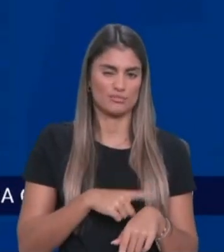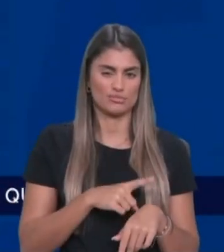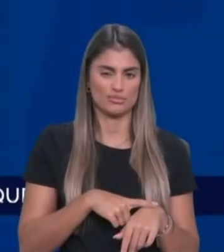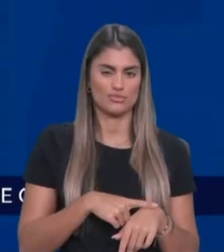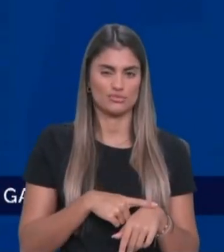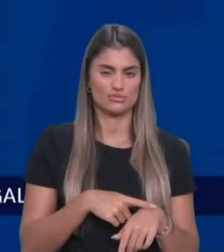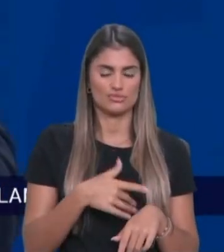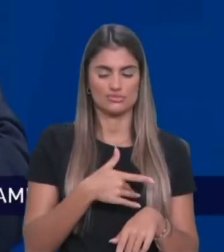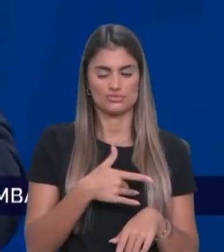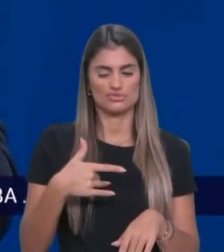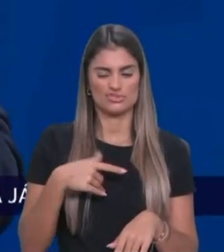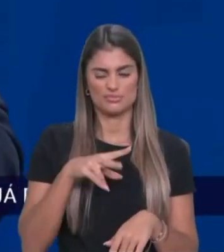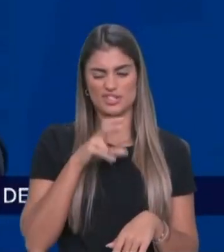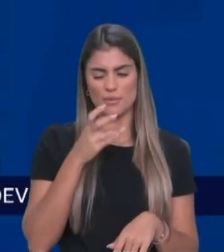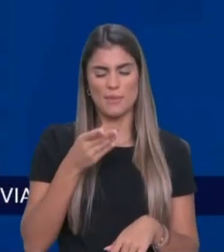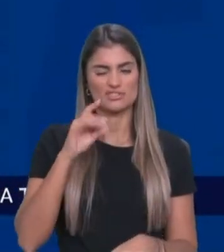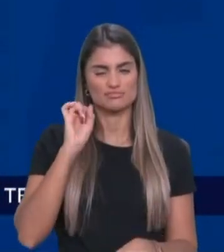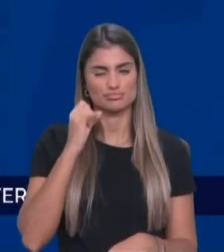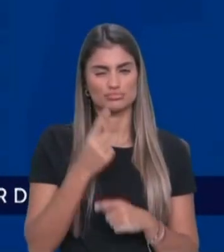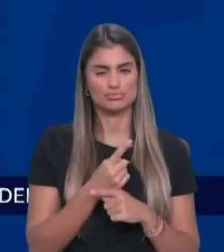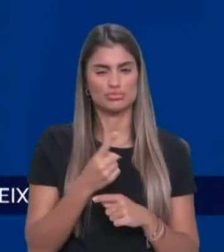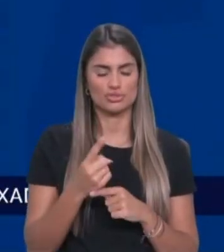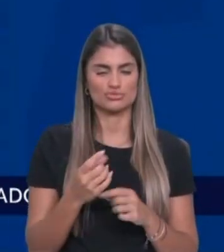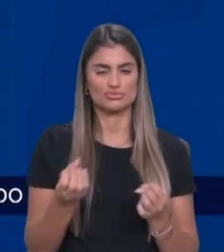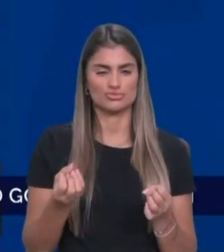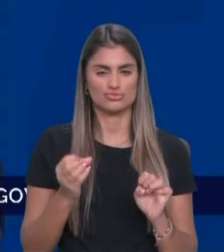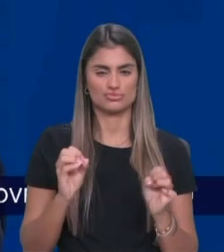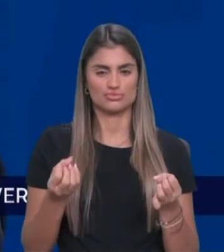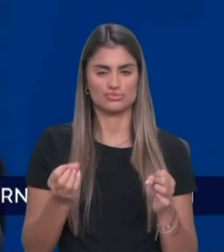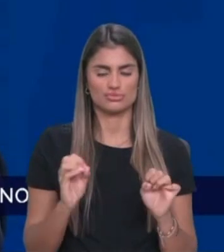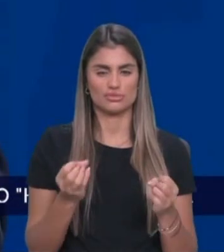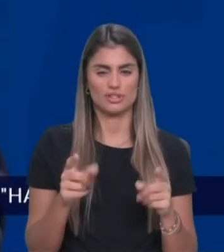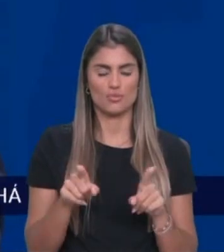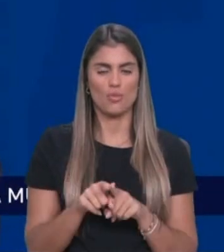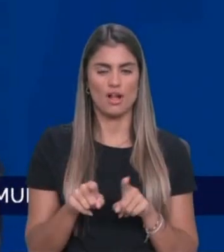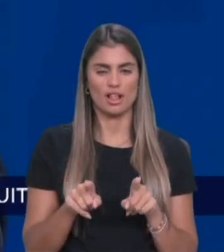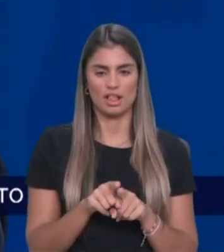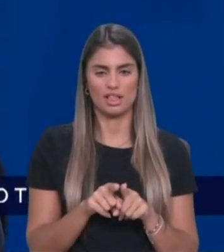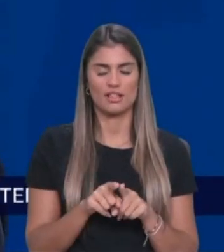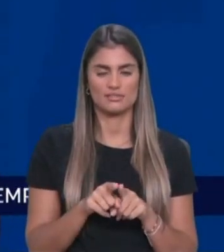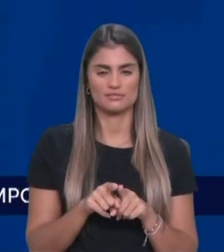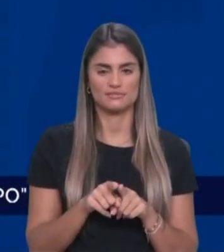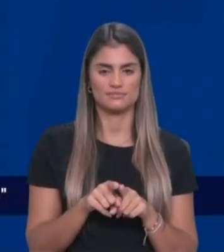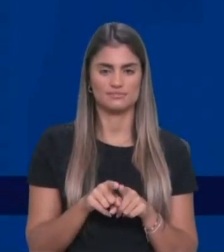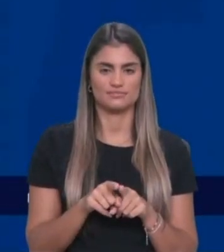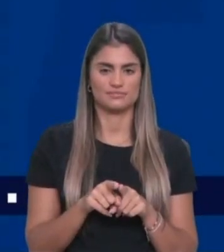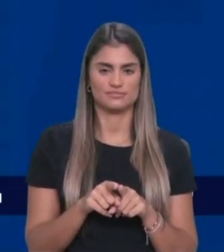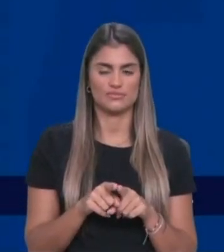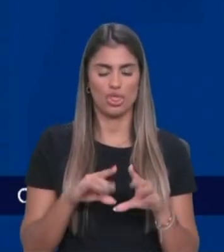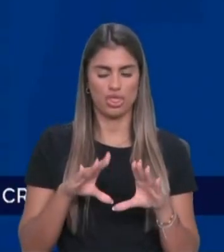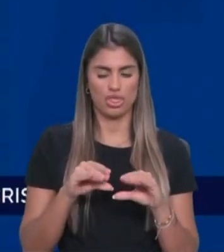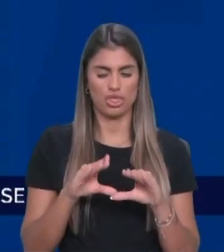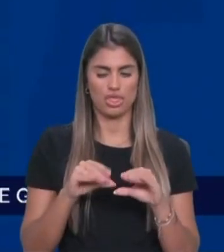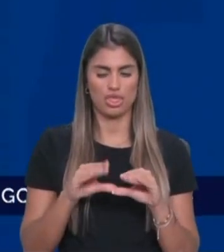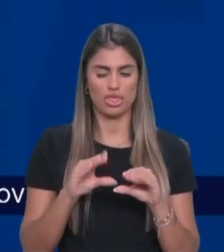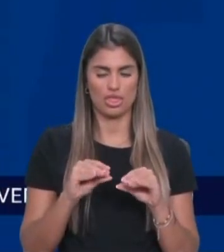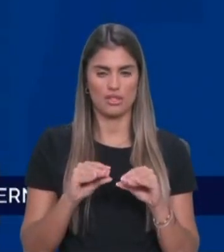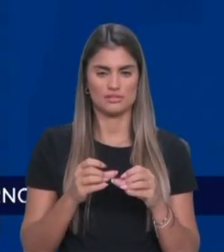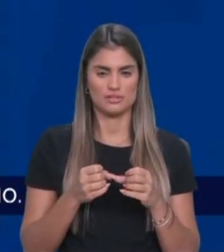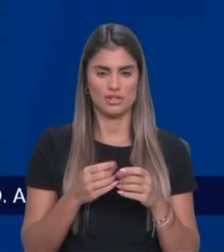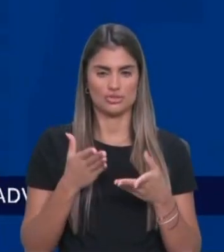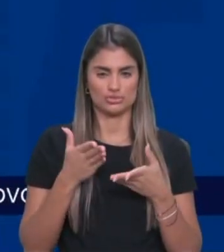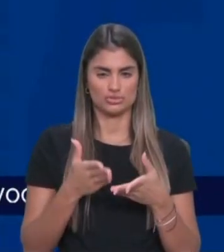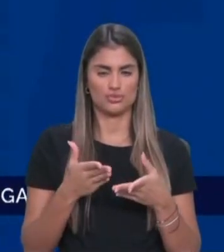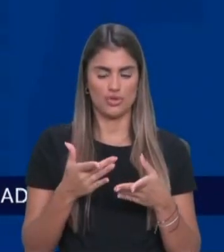das mais afetadas. Isso porque não têm ainda uma espécie de uma matéria, uma substância esponjosa que ajuda a insuflar